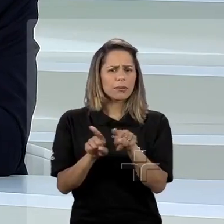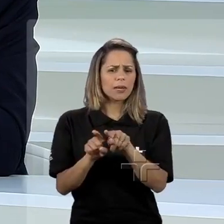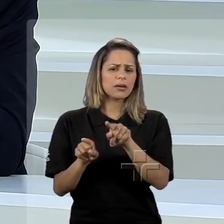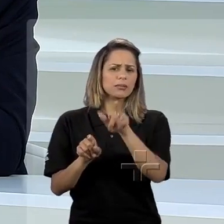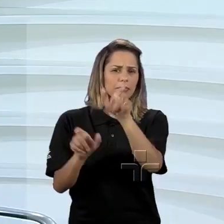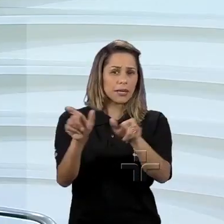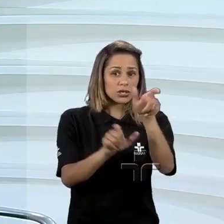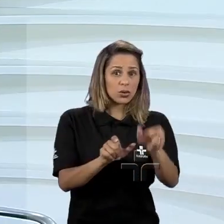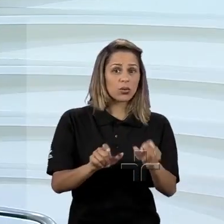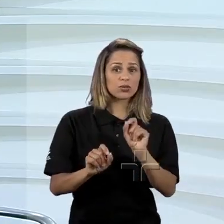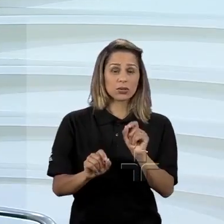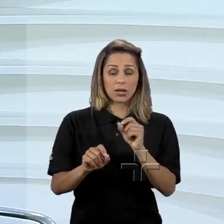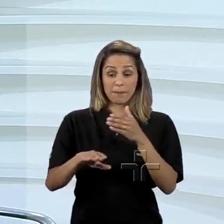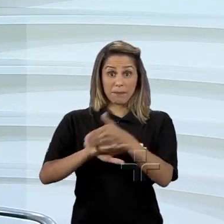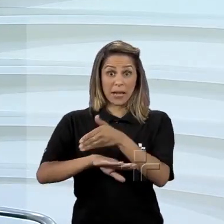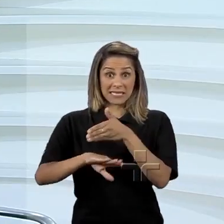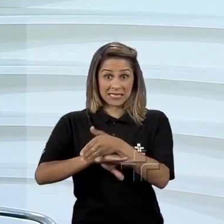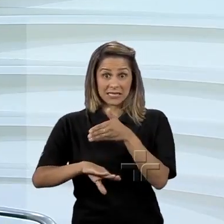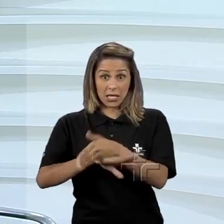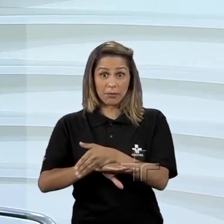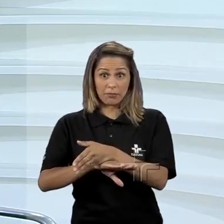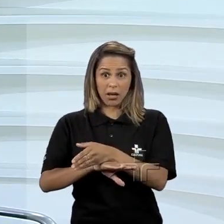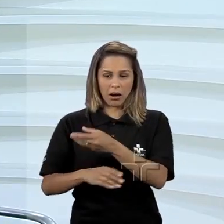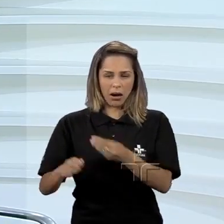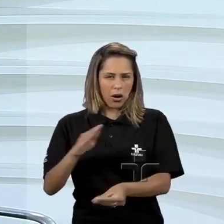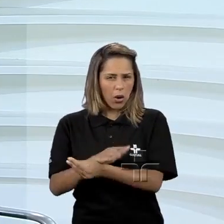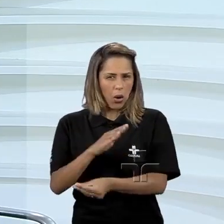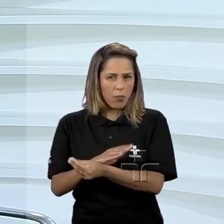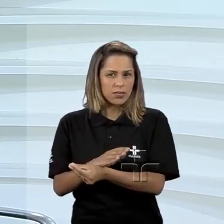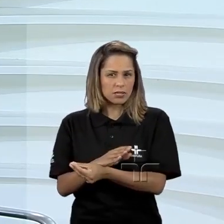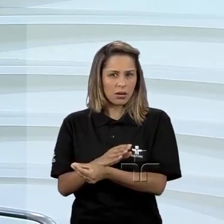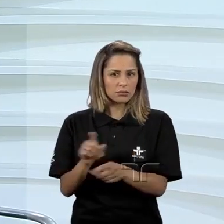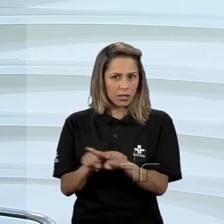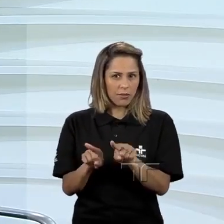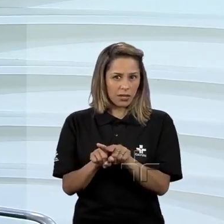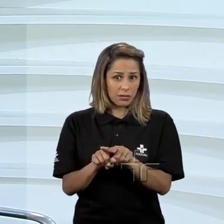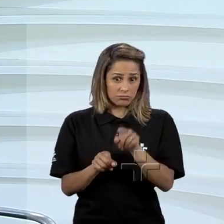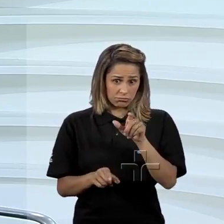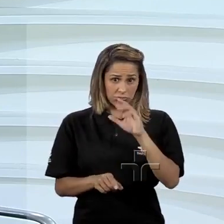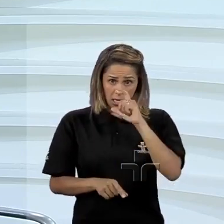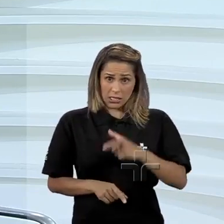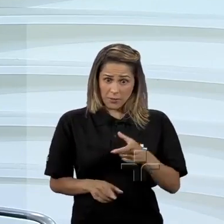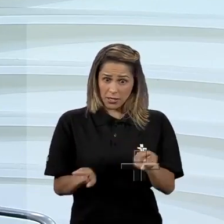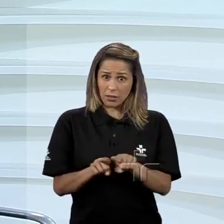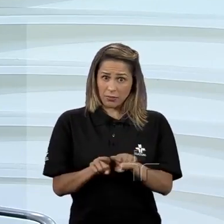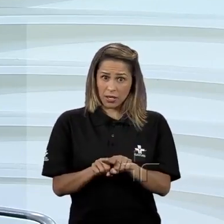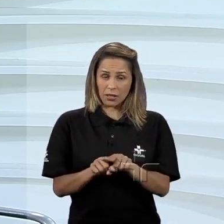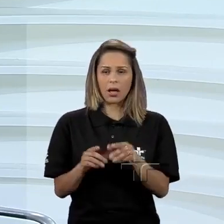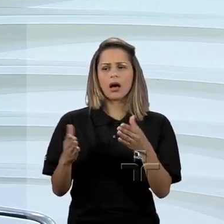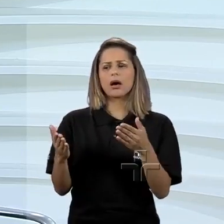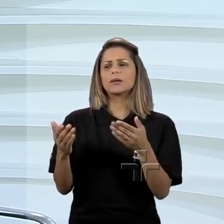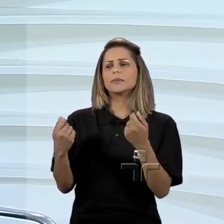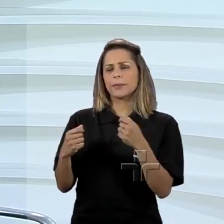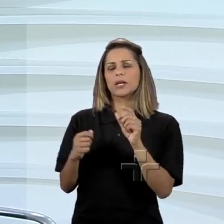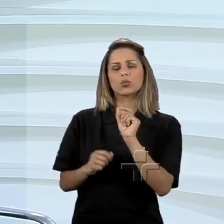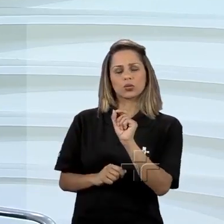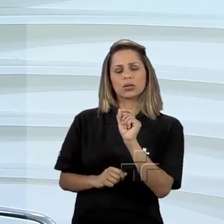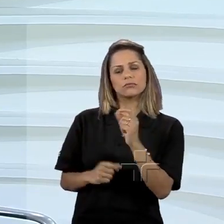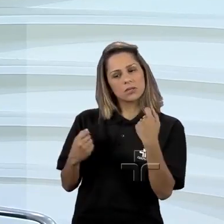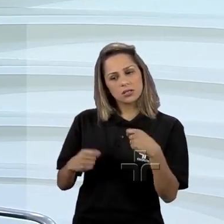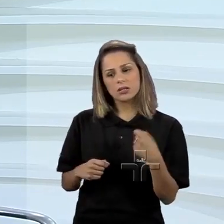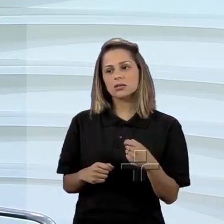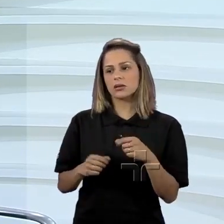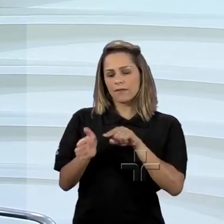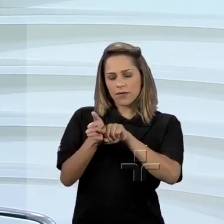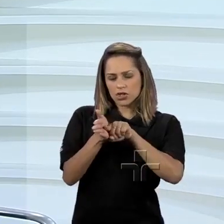participação do PSDB em esquemas de corrupção em São Paulo? Flávio, primeiro que as investigações prossigam, elas têm que prosseguir, e com todo o